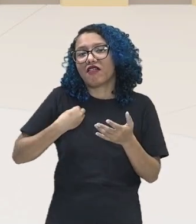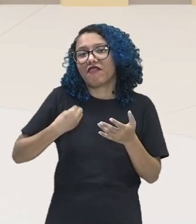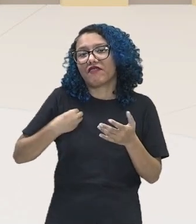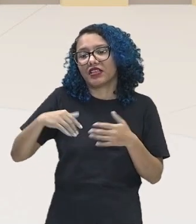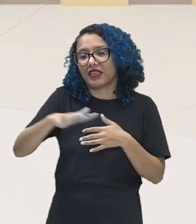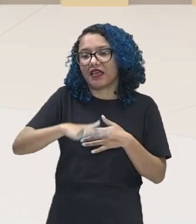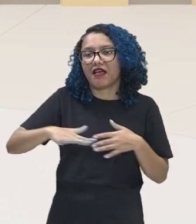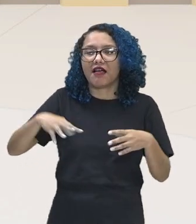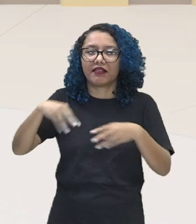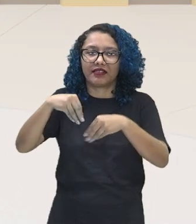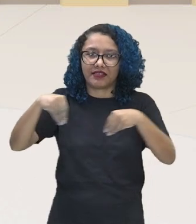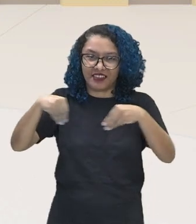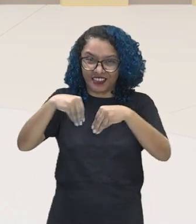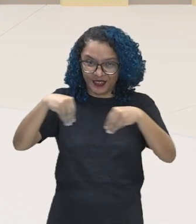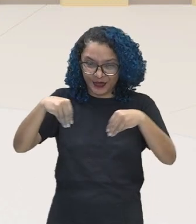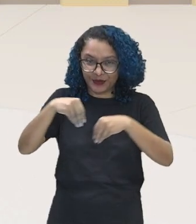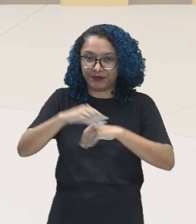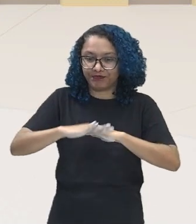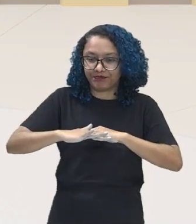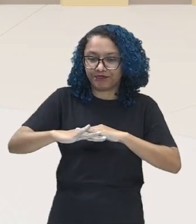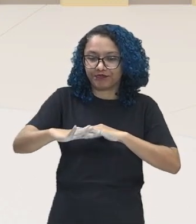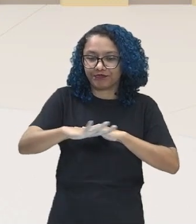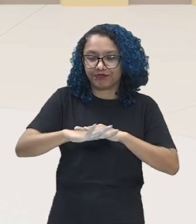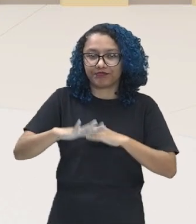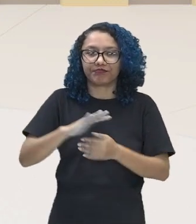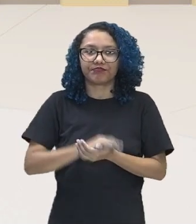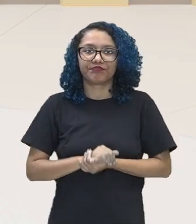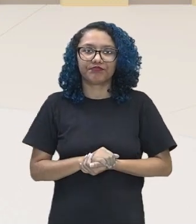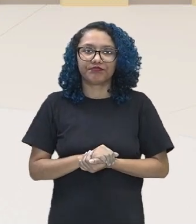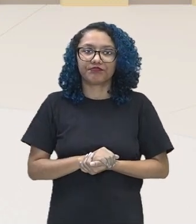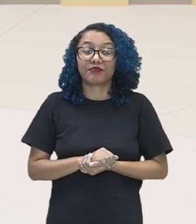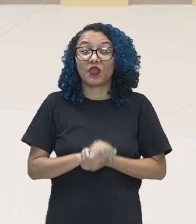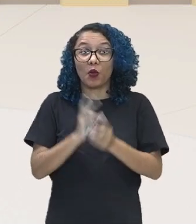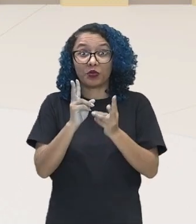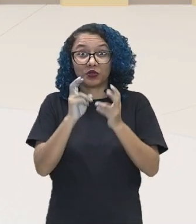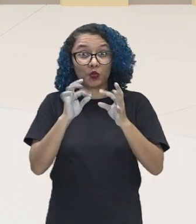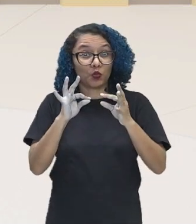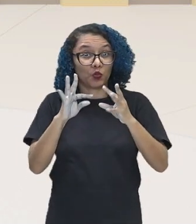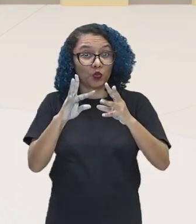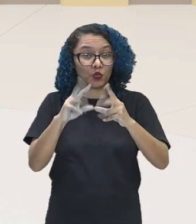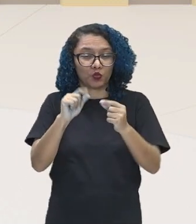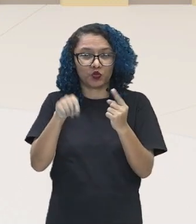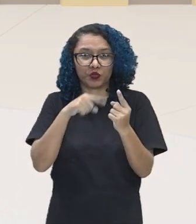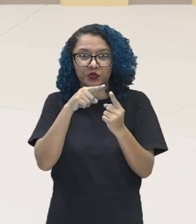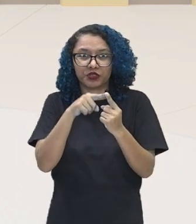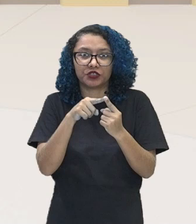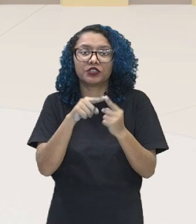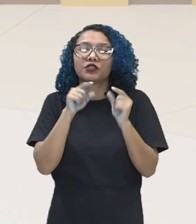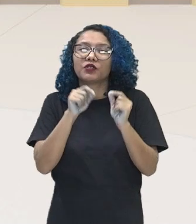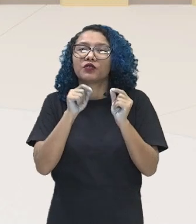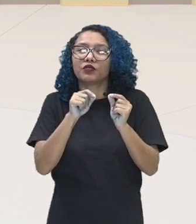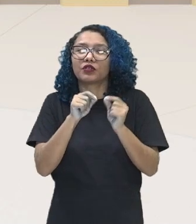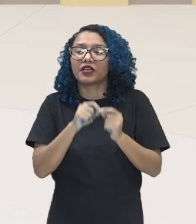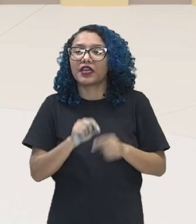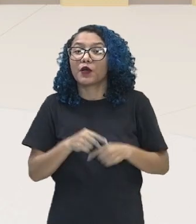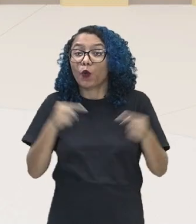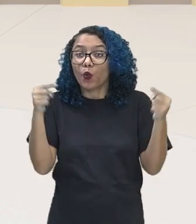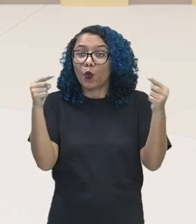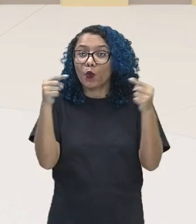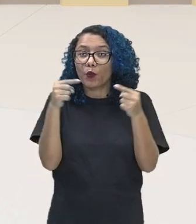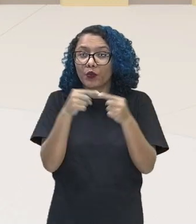terrestre. Então note, todos esses objetivos foram idealizados, foram pensados,